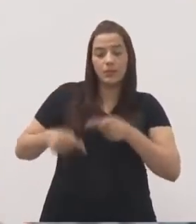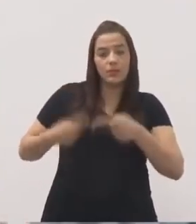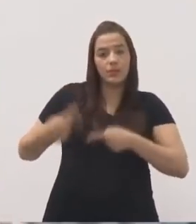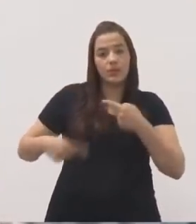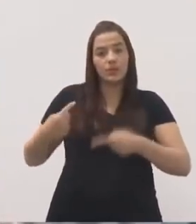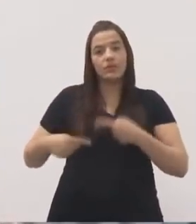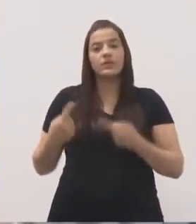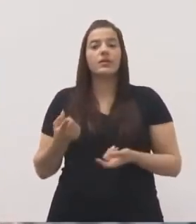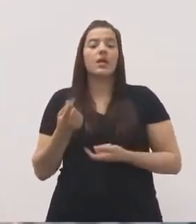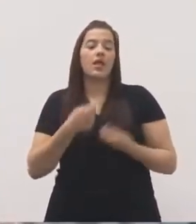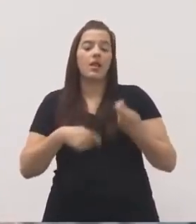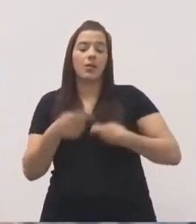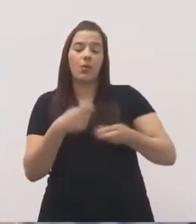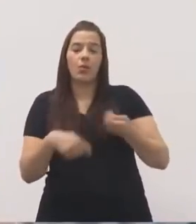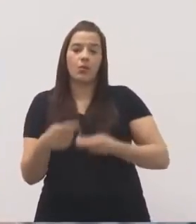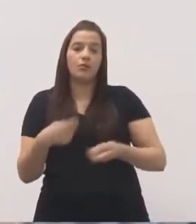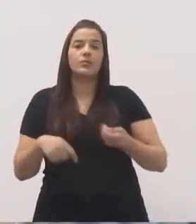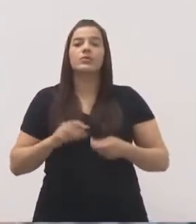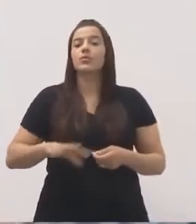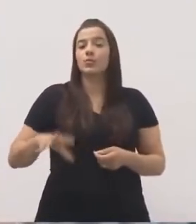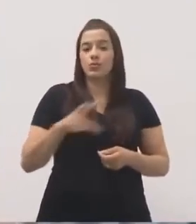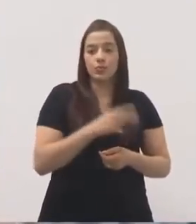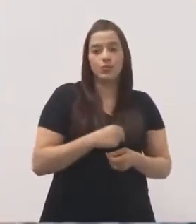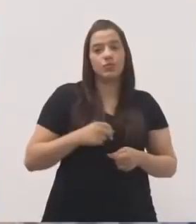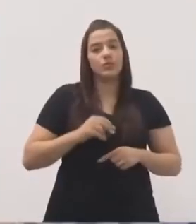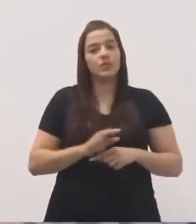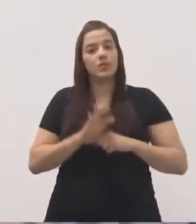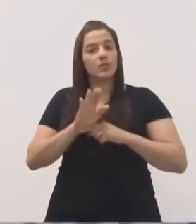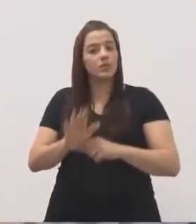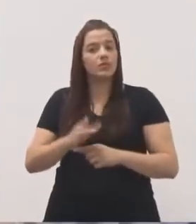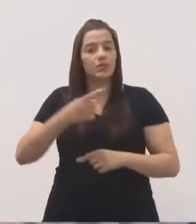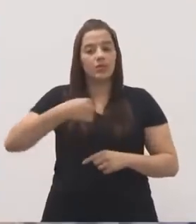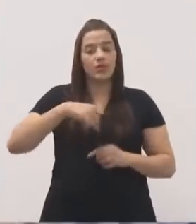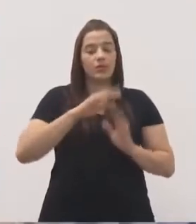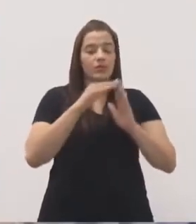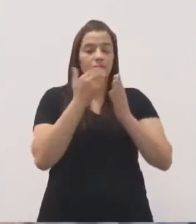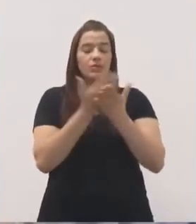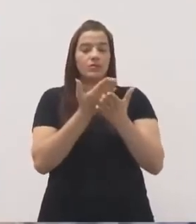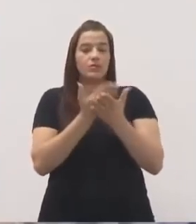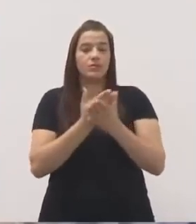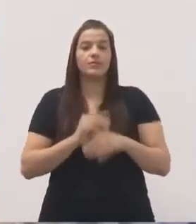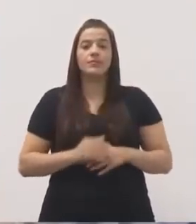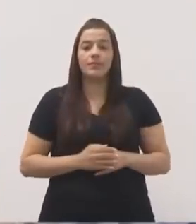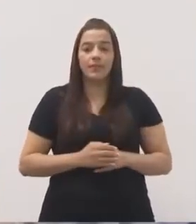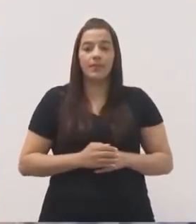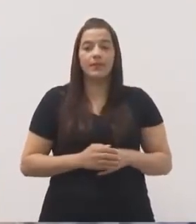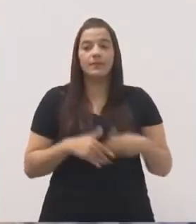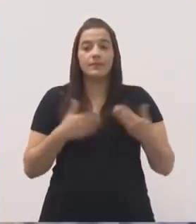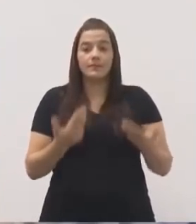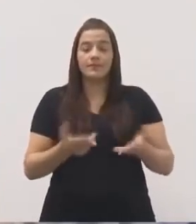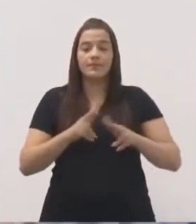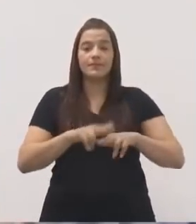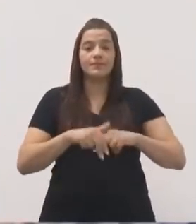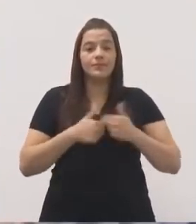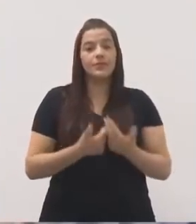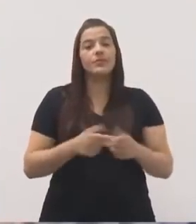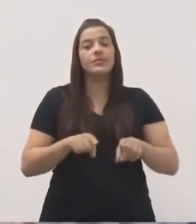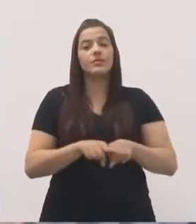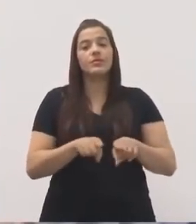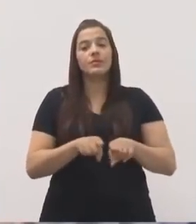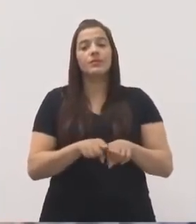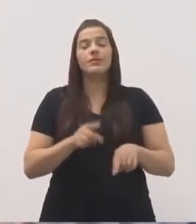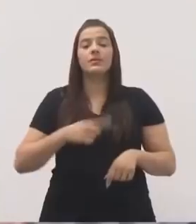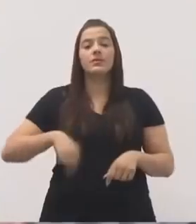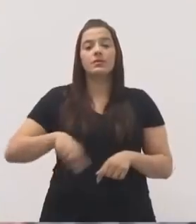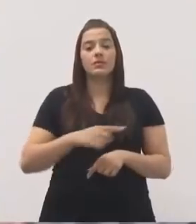né? História, geografia, sociologia e filosofia nas nossas escolas. E por isso que a gente acabou contando aí com